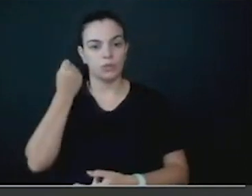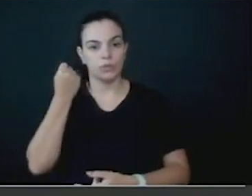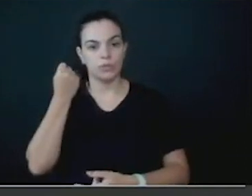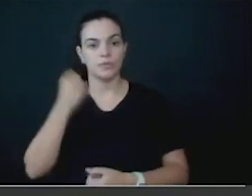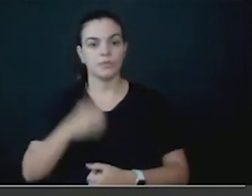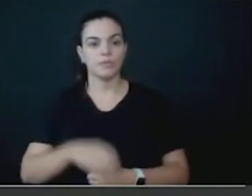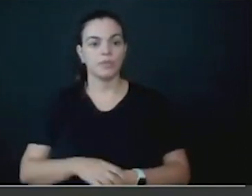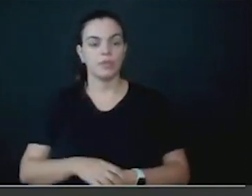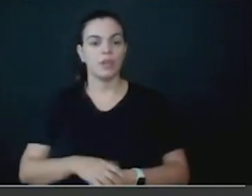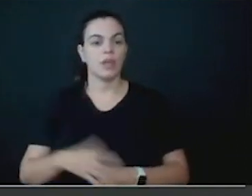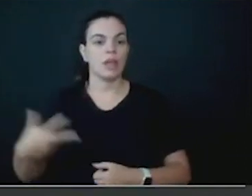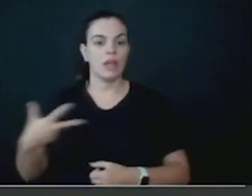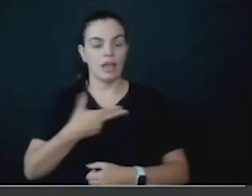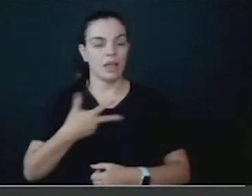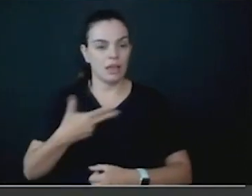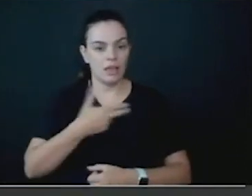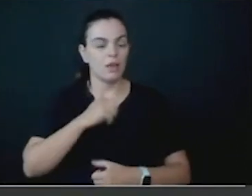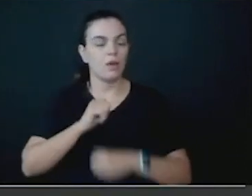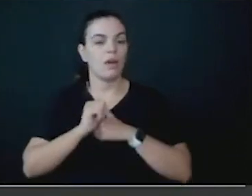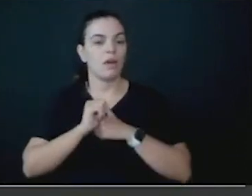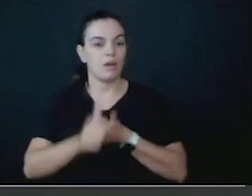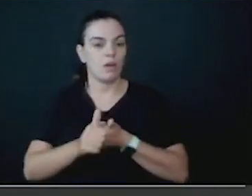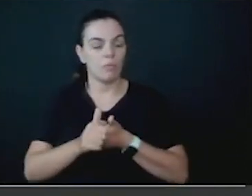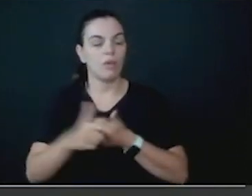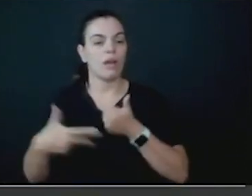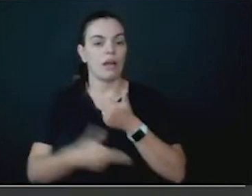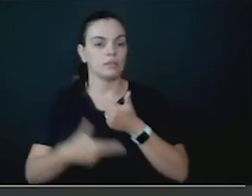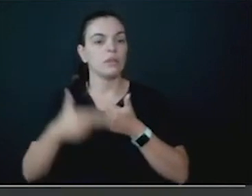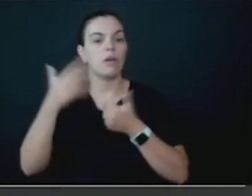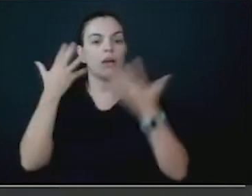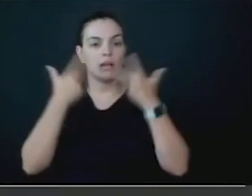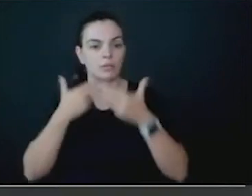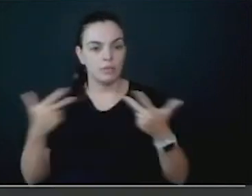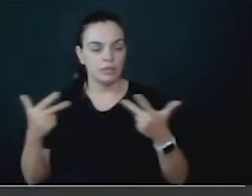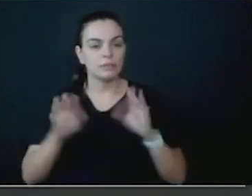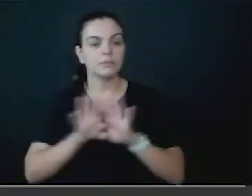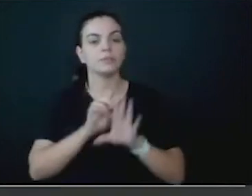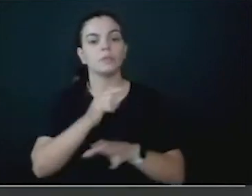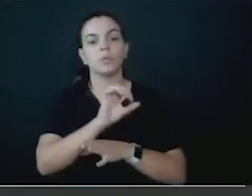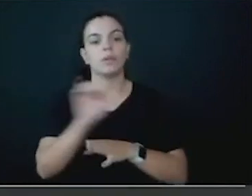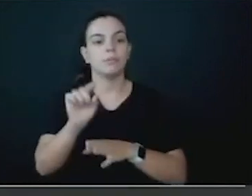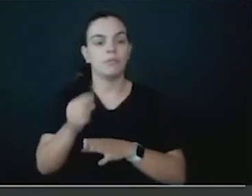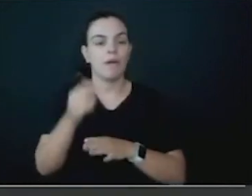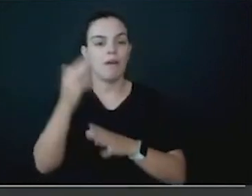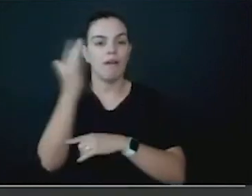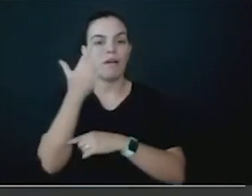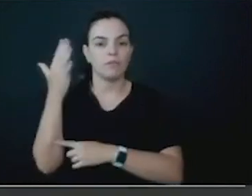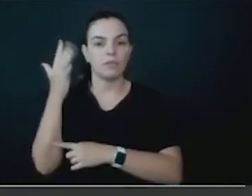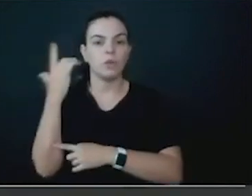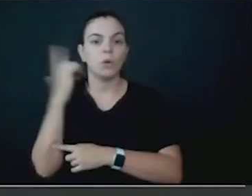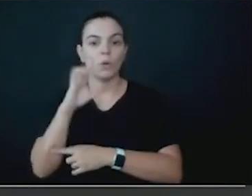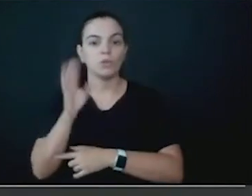dos animais. 200 mil árvores para o incremento da infraestrutura verde da cidade, nós já atingimos 309